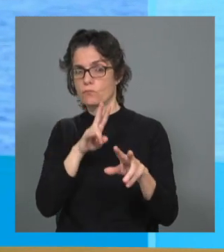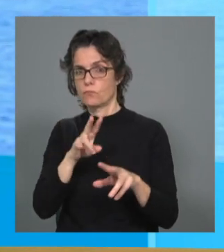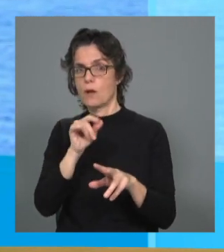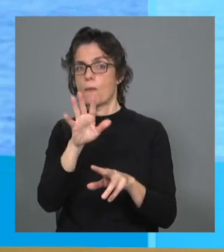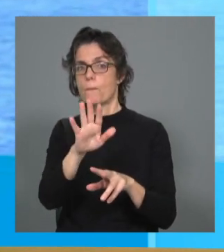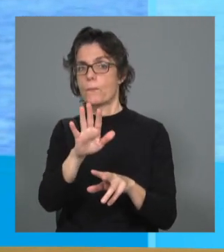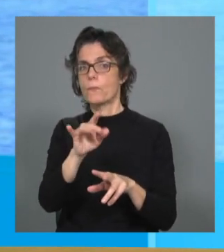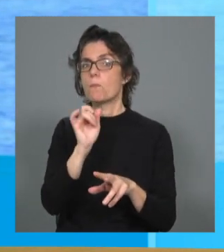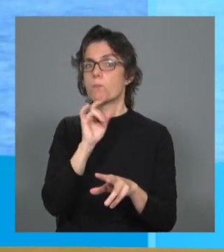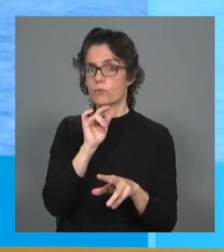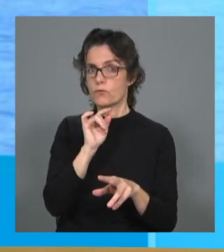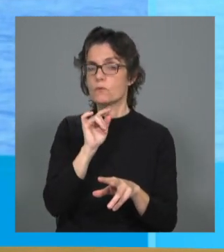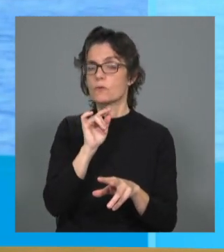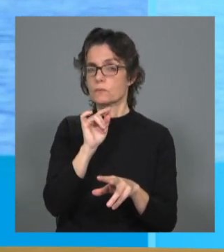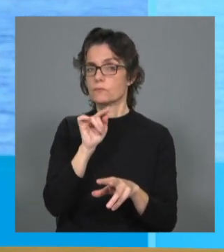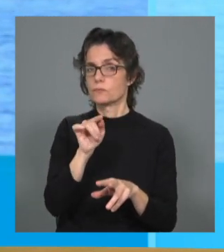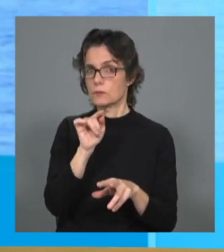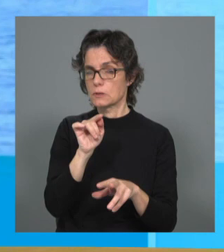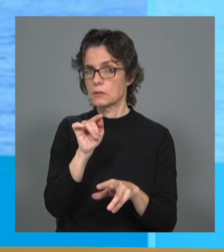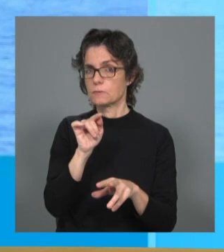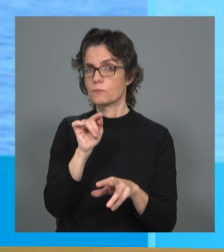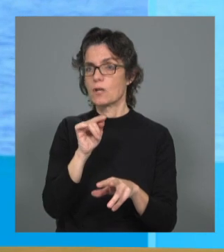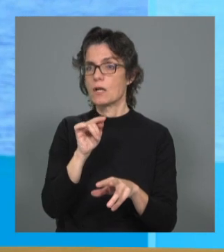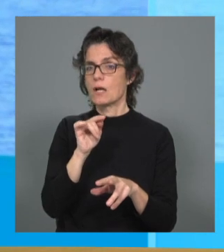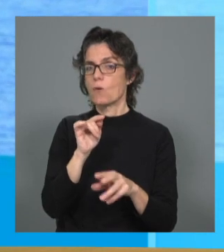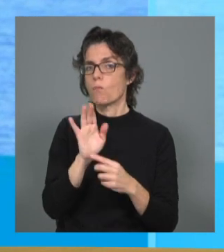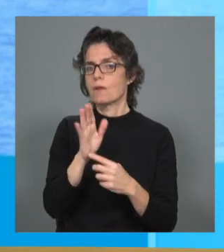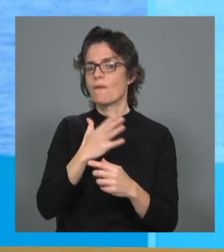talvez daquela questão da busca de uma maior